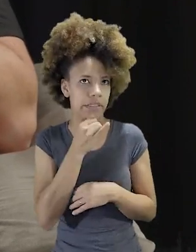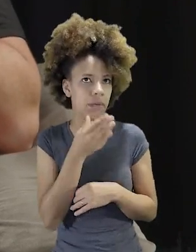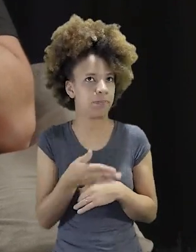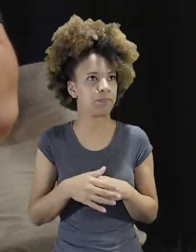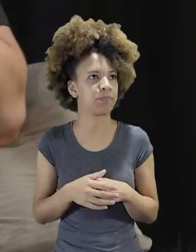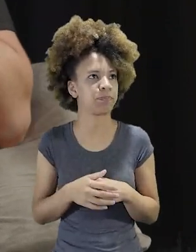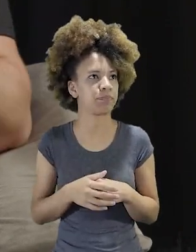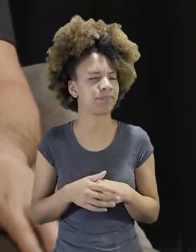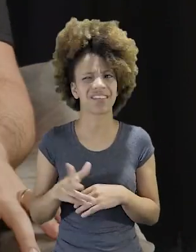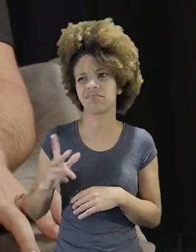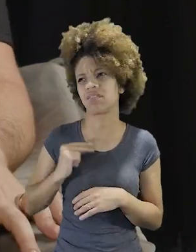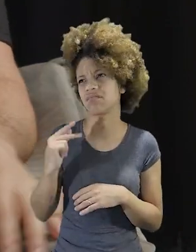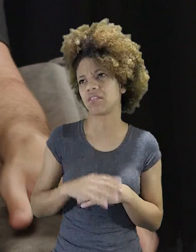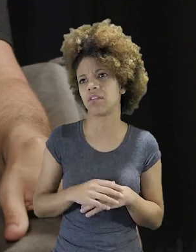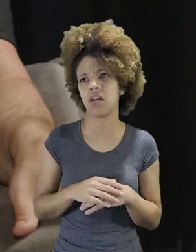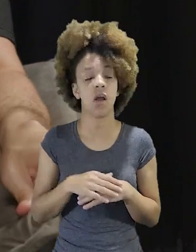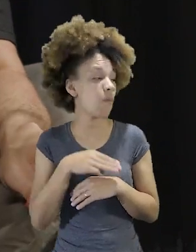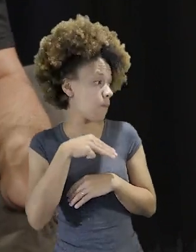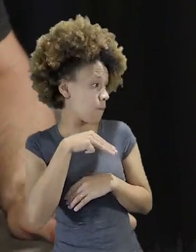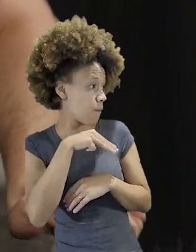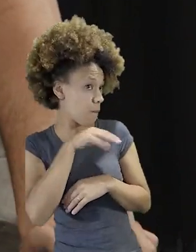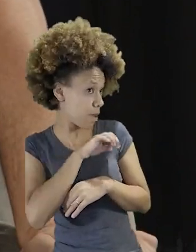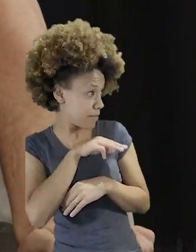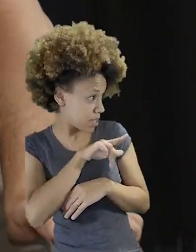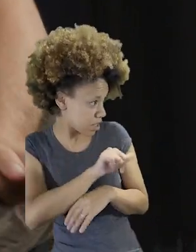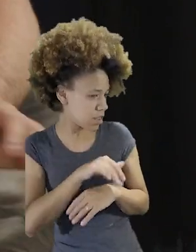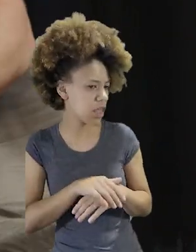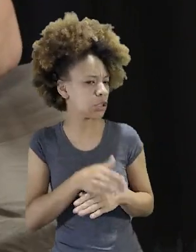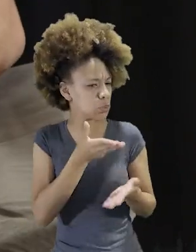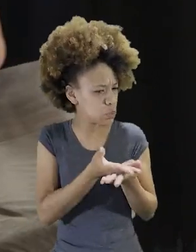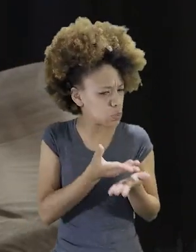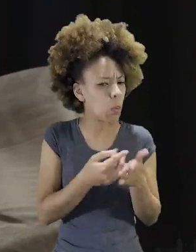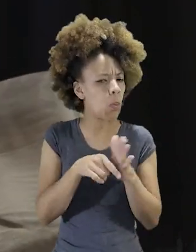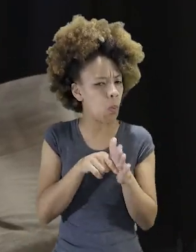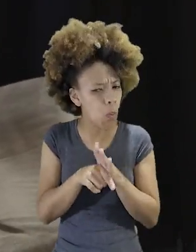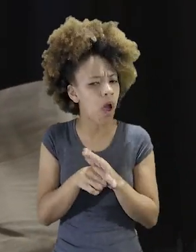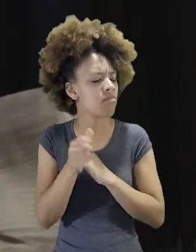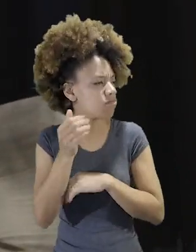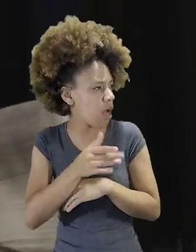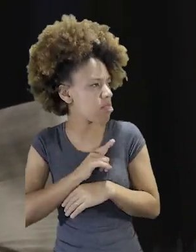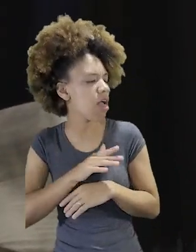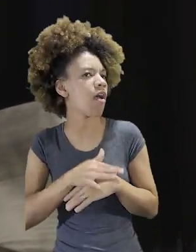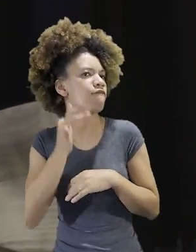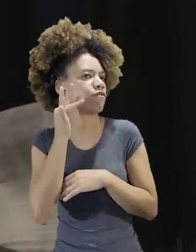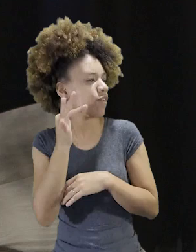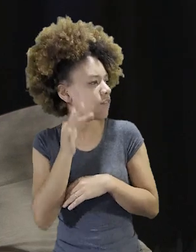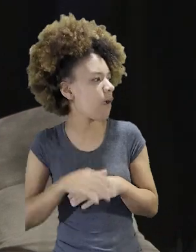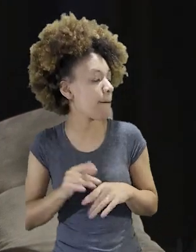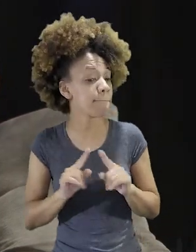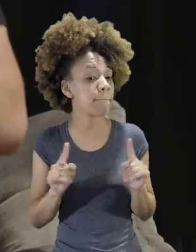tem condição tipo de uma coisa eu Emicida que é um cara que estudou tá falando uns bagulho